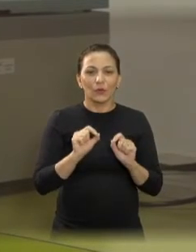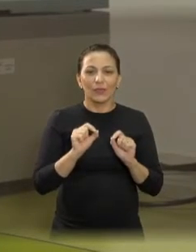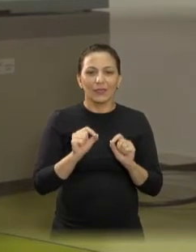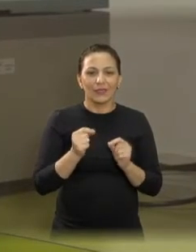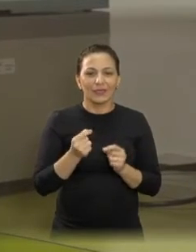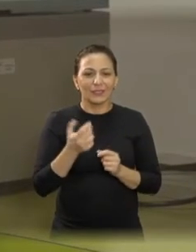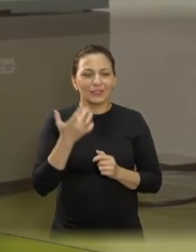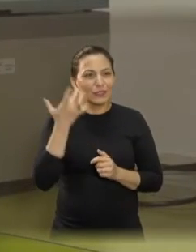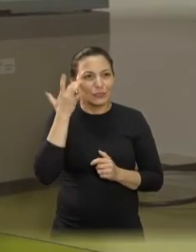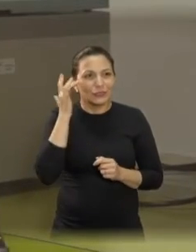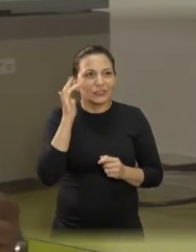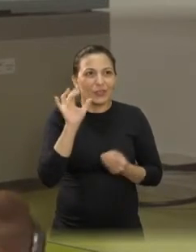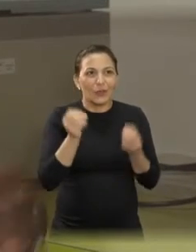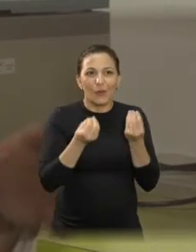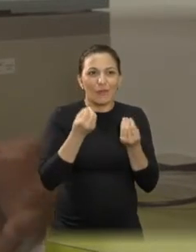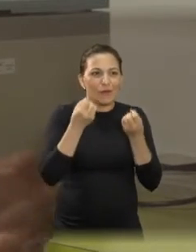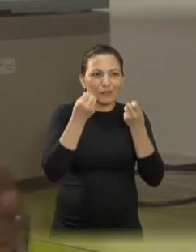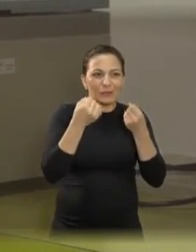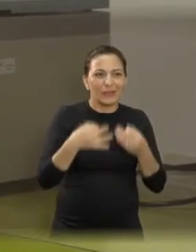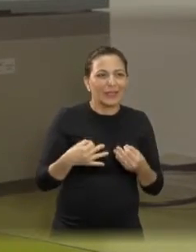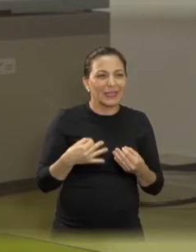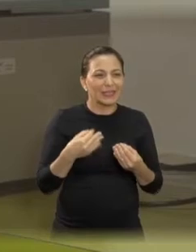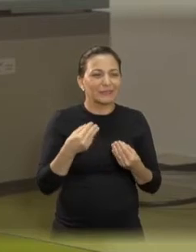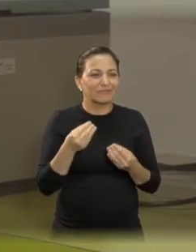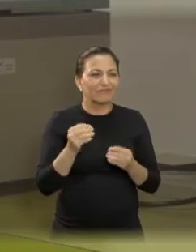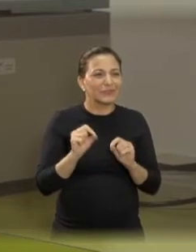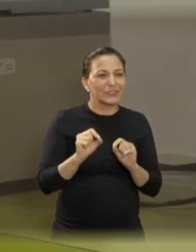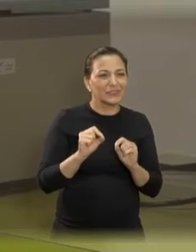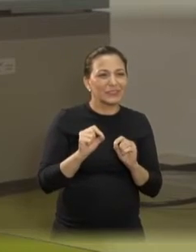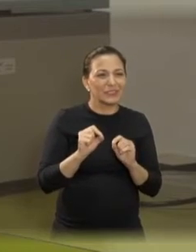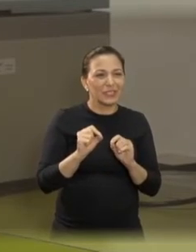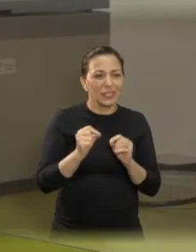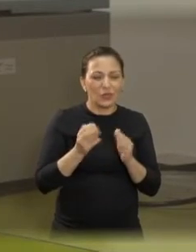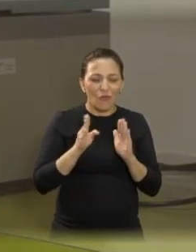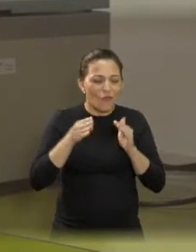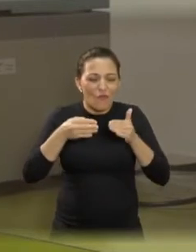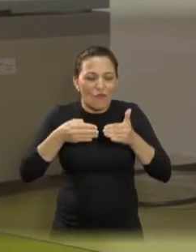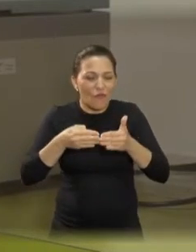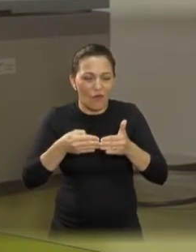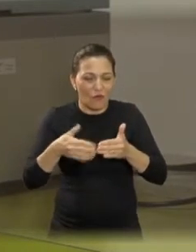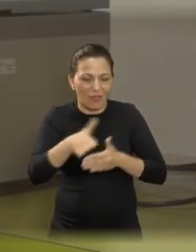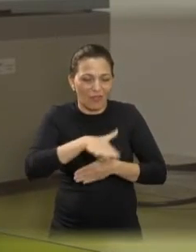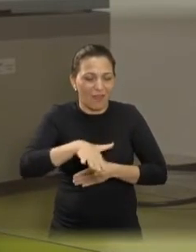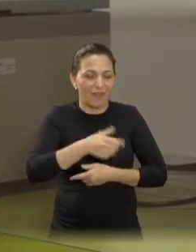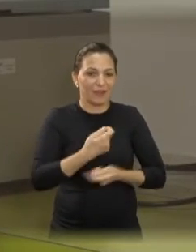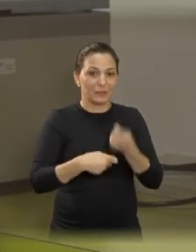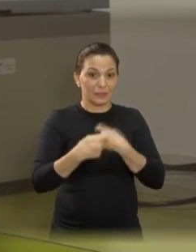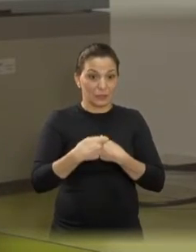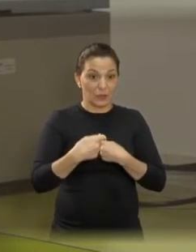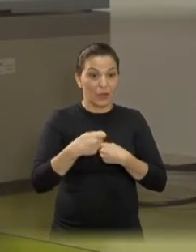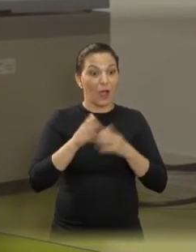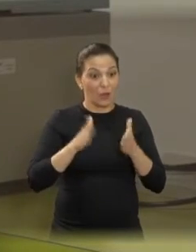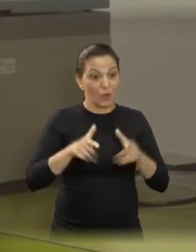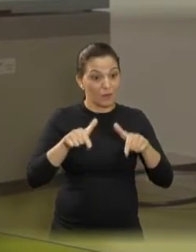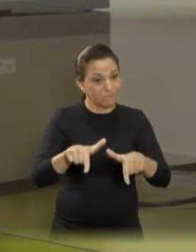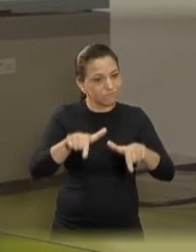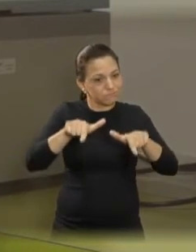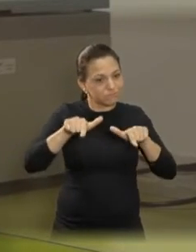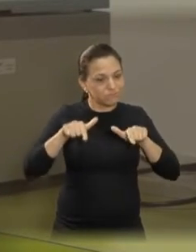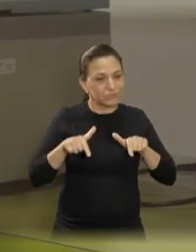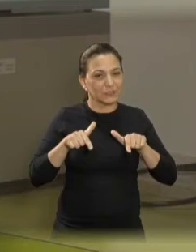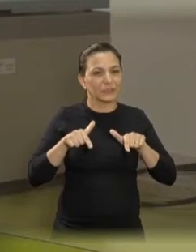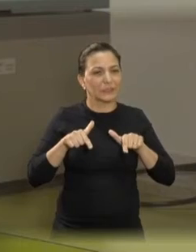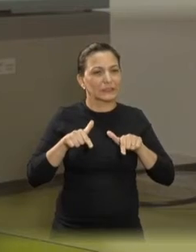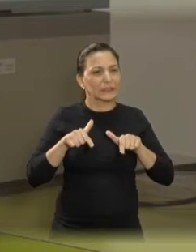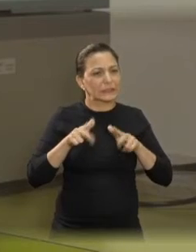eu não sei, não é nenhuma uma distração, você desliga disso. No momento que eu estou recebendo essa homenagem, cai a ficha,